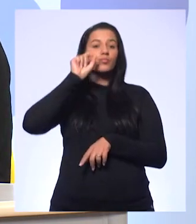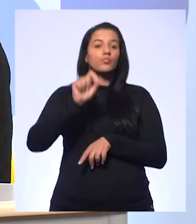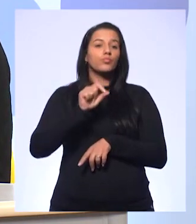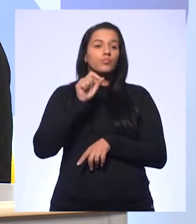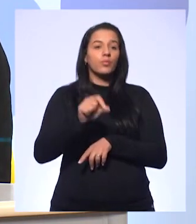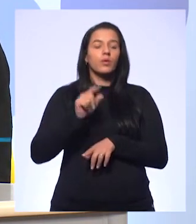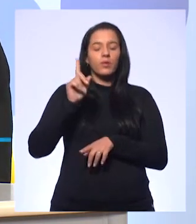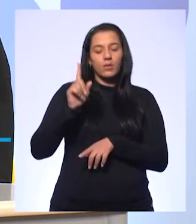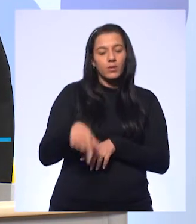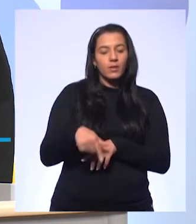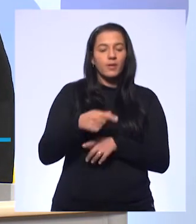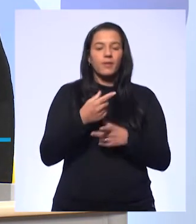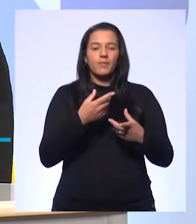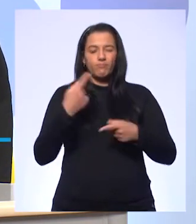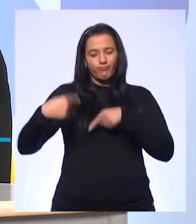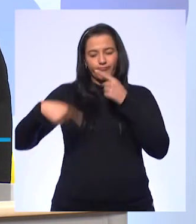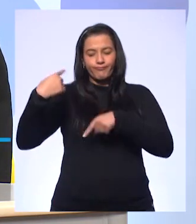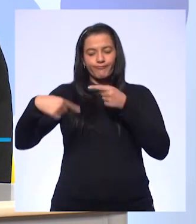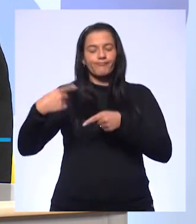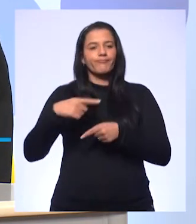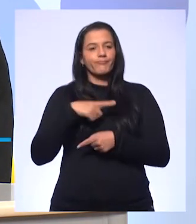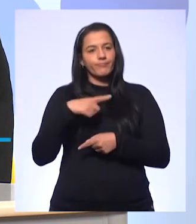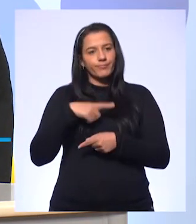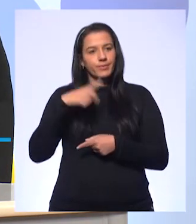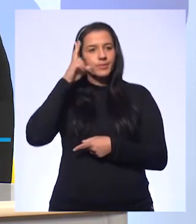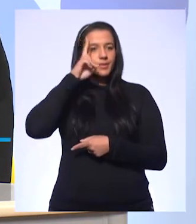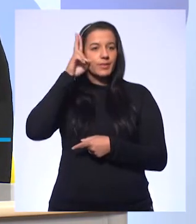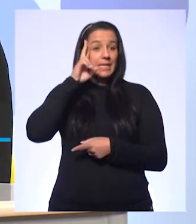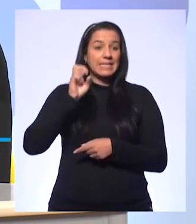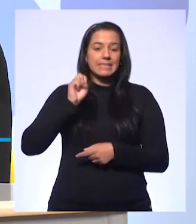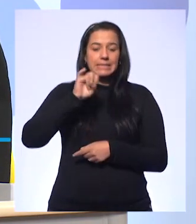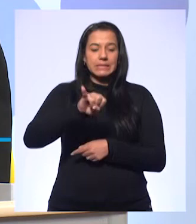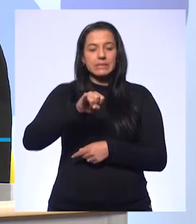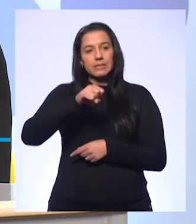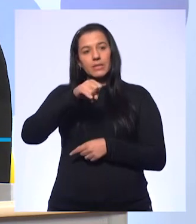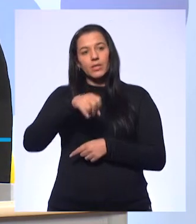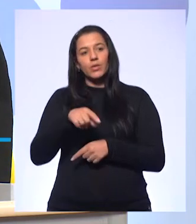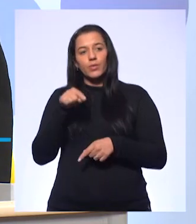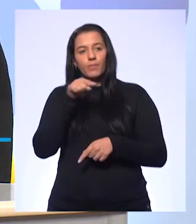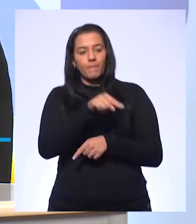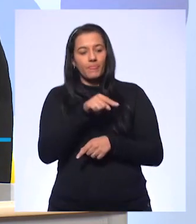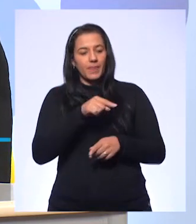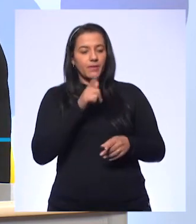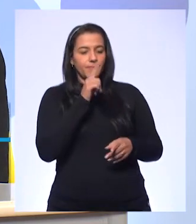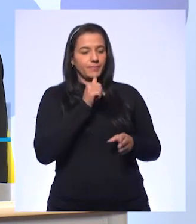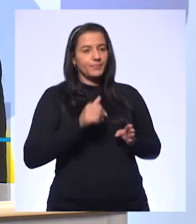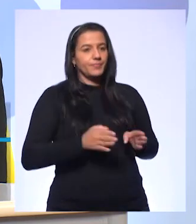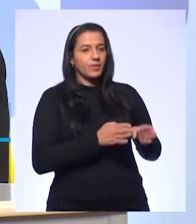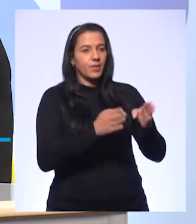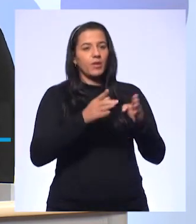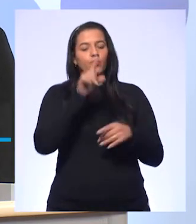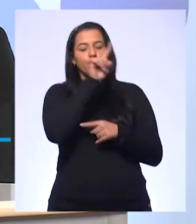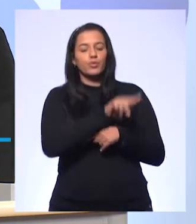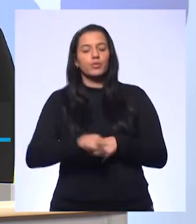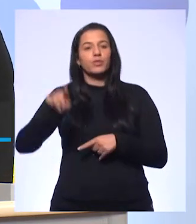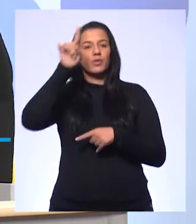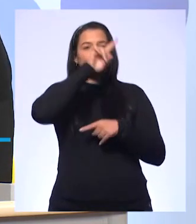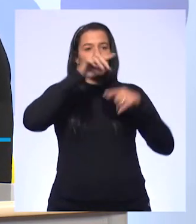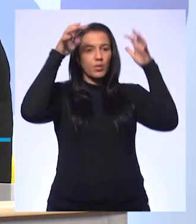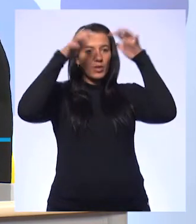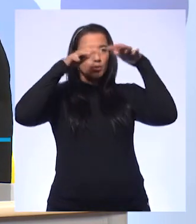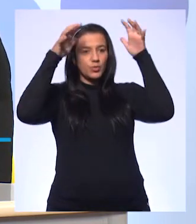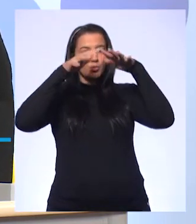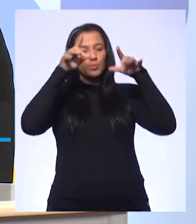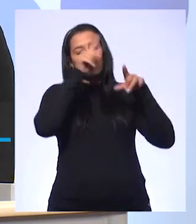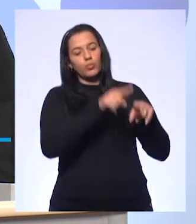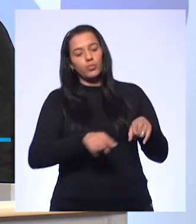grande polêmica da história, que se os egípcios não soubessem aproveitar o ciclo das chuvas, das cheias e da baixa